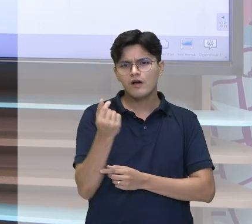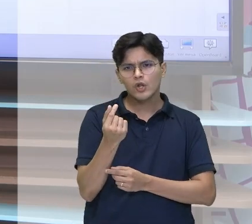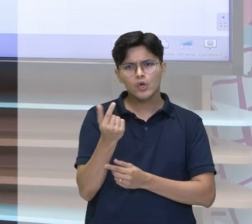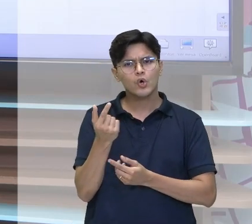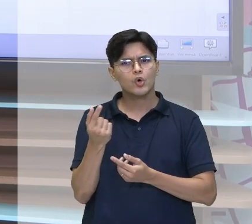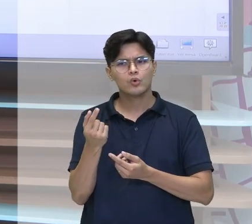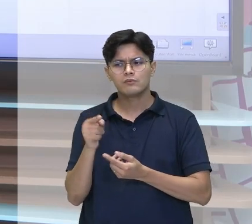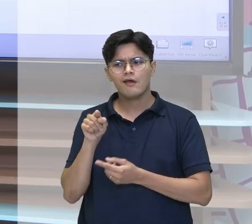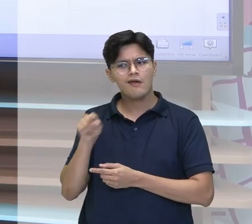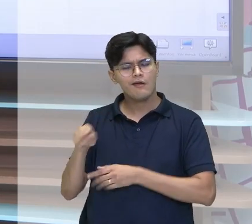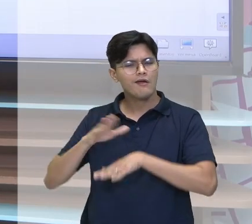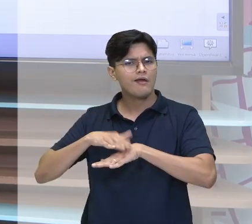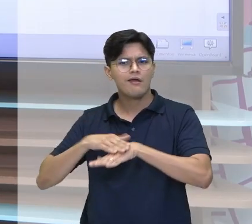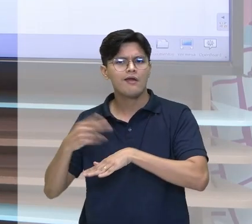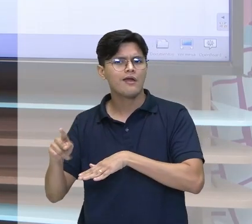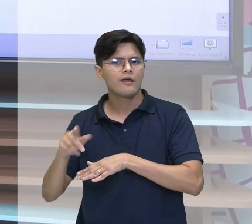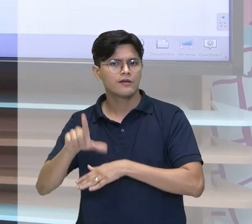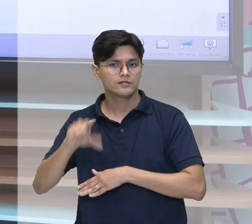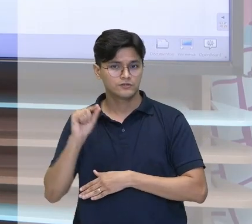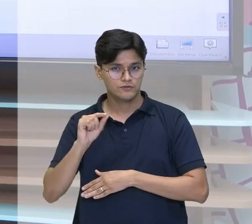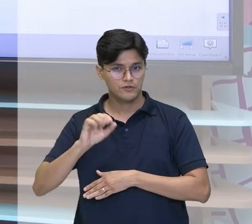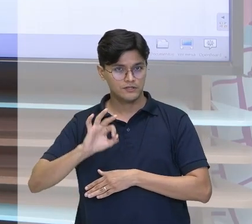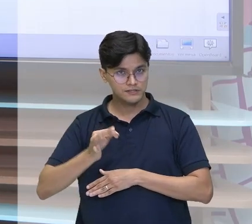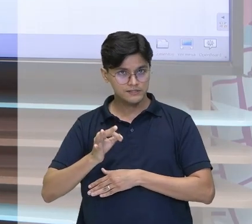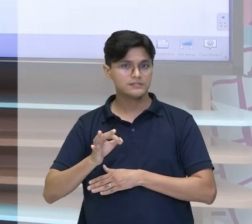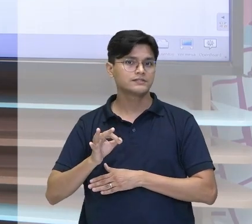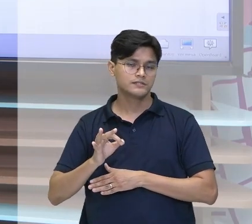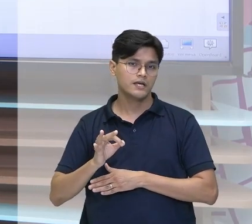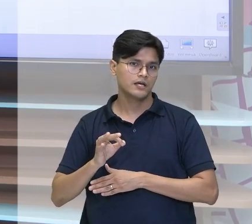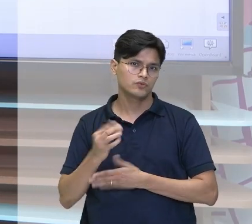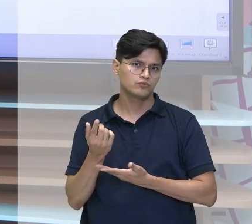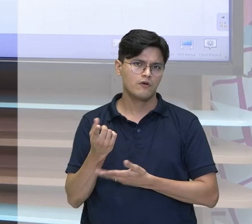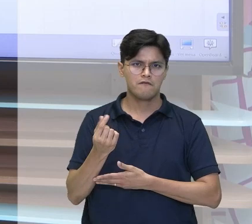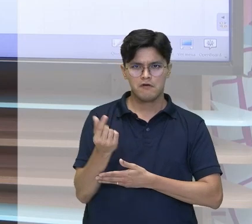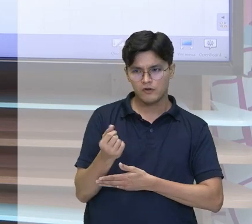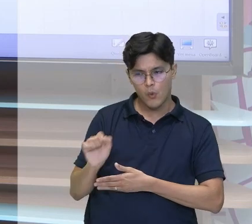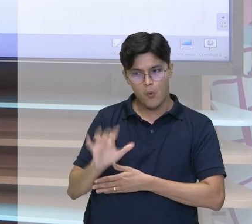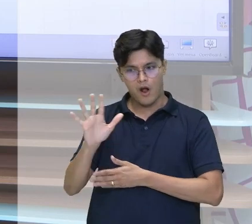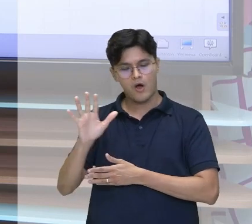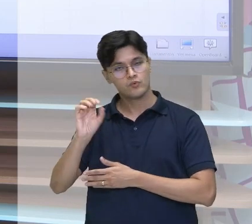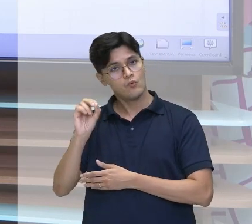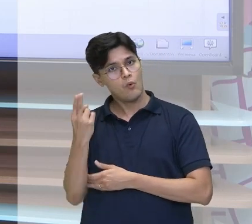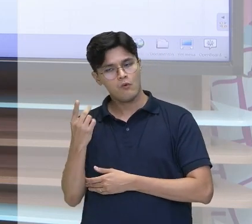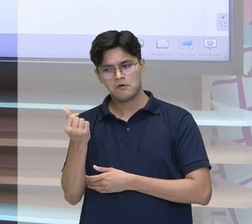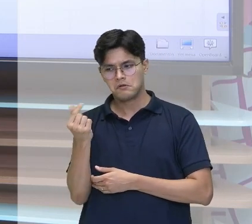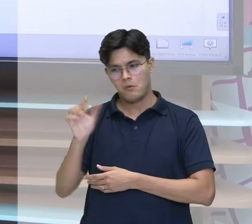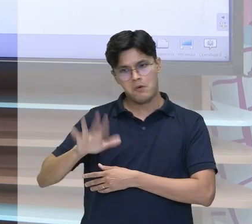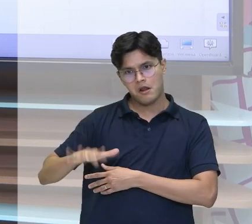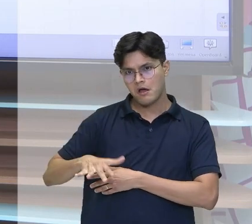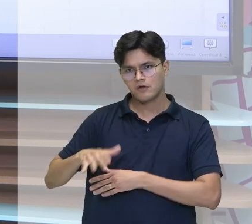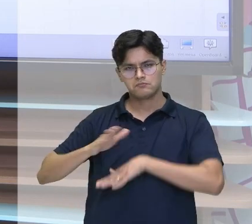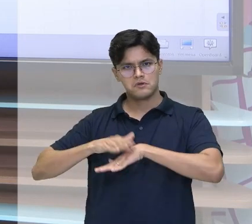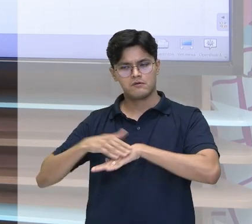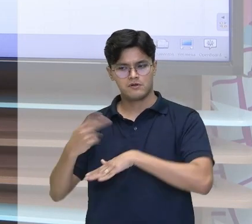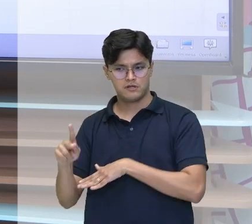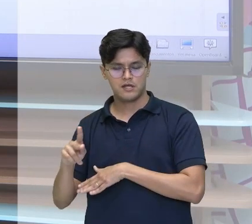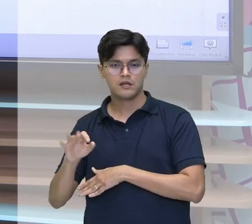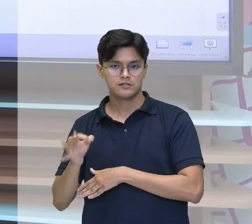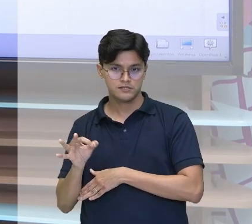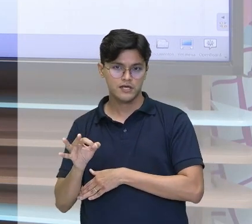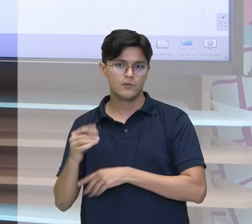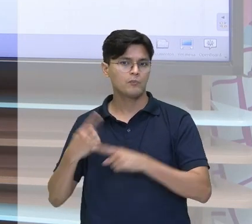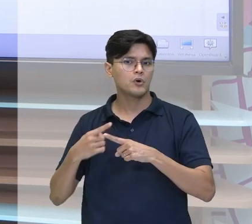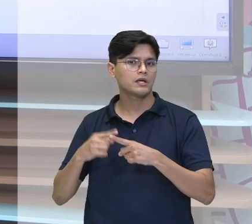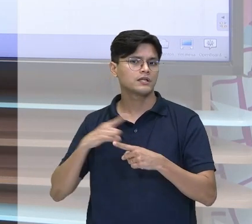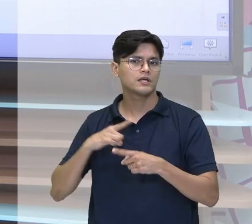Então, o monopólio é quando uma empresa só controla ali a venda de um produto ou de um serviço numa determinada localidade, certo? Mas nós